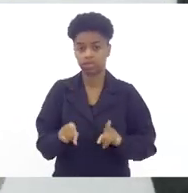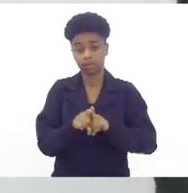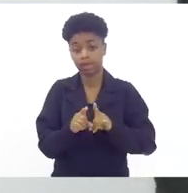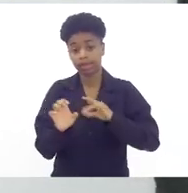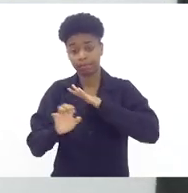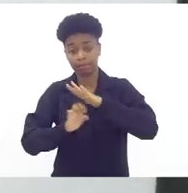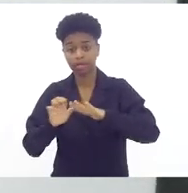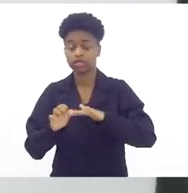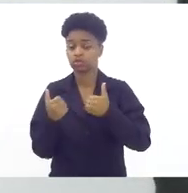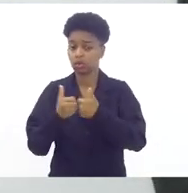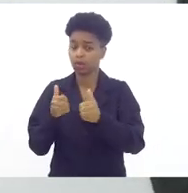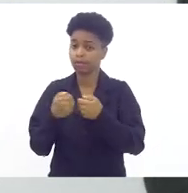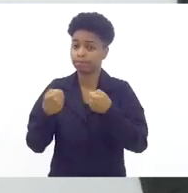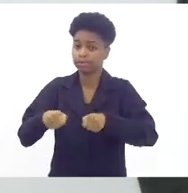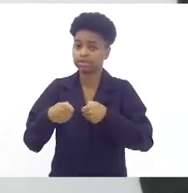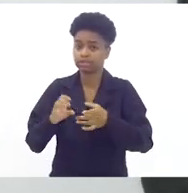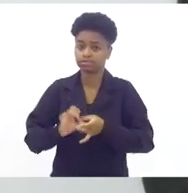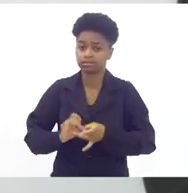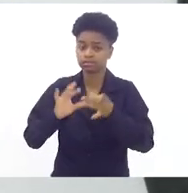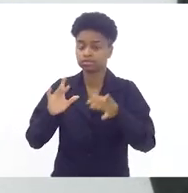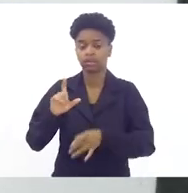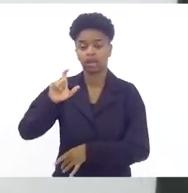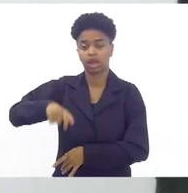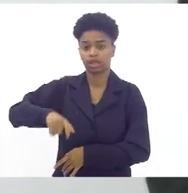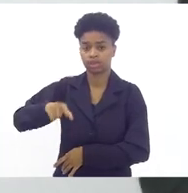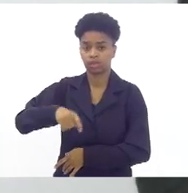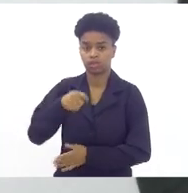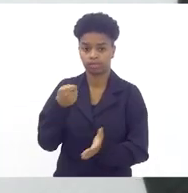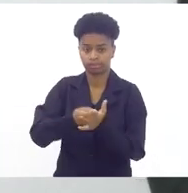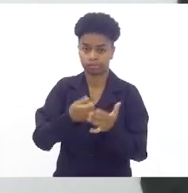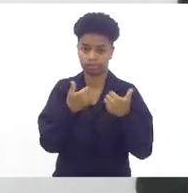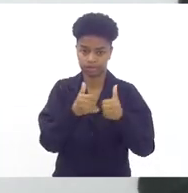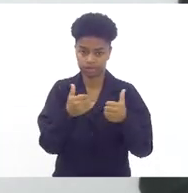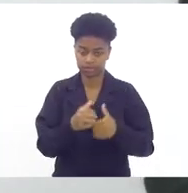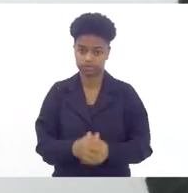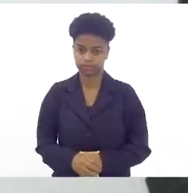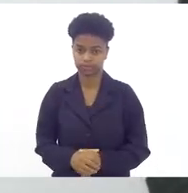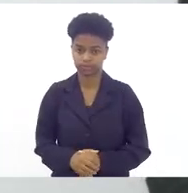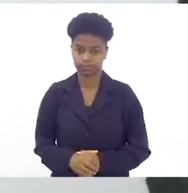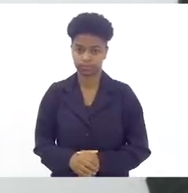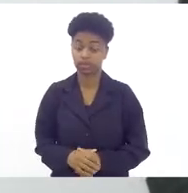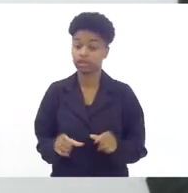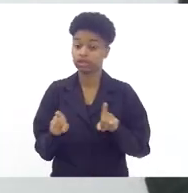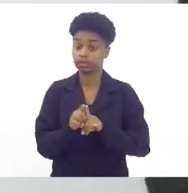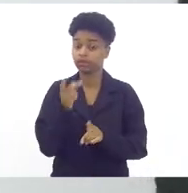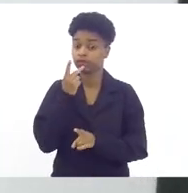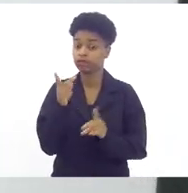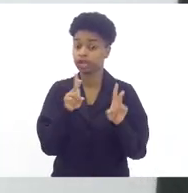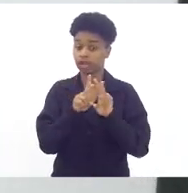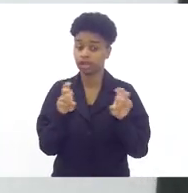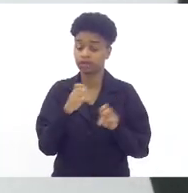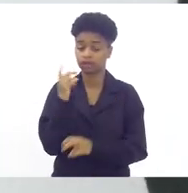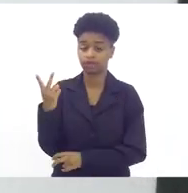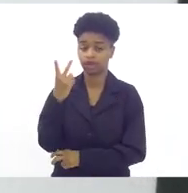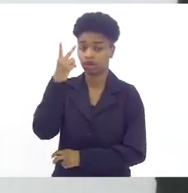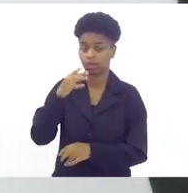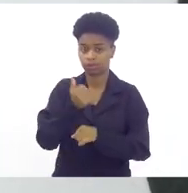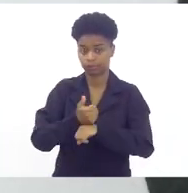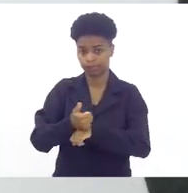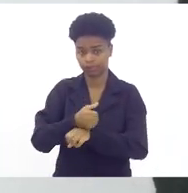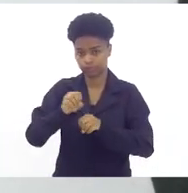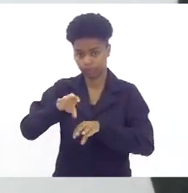empresas de transporte consequente mas eu também quero falar sobre a questão da valorização dos profissionais de